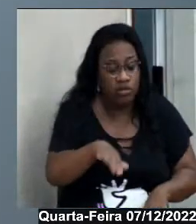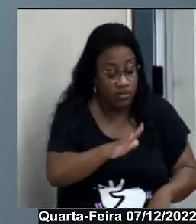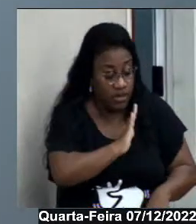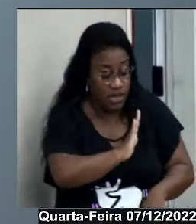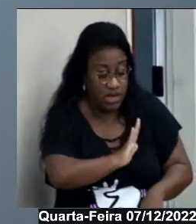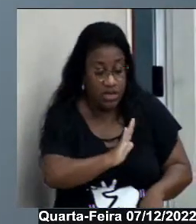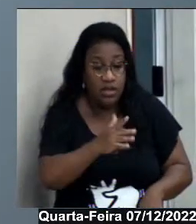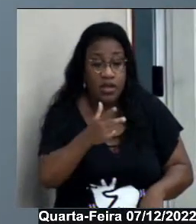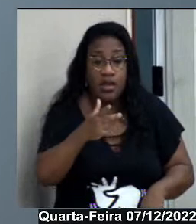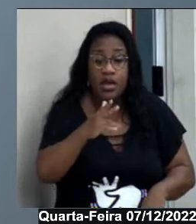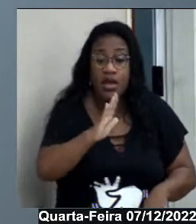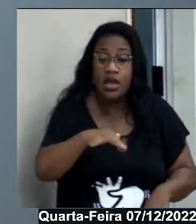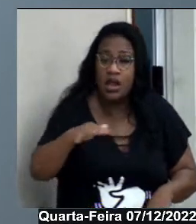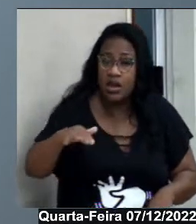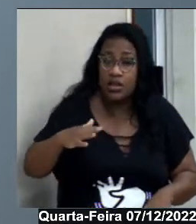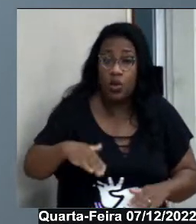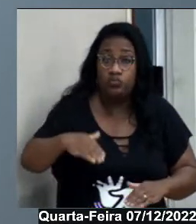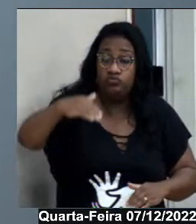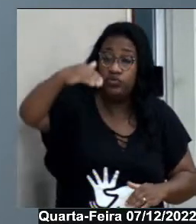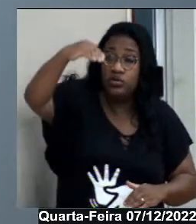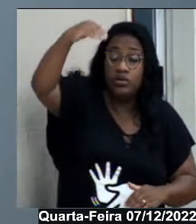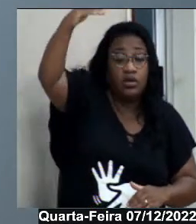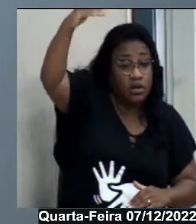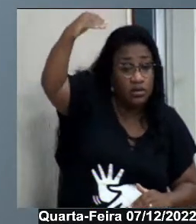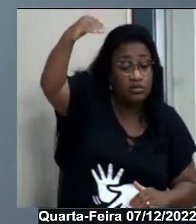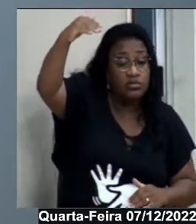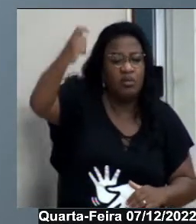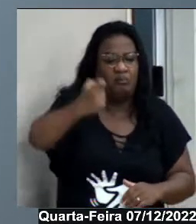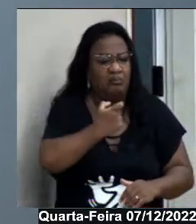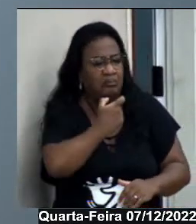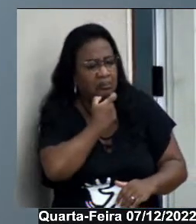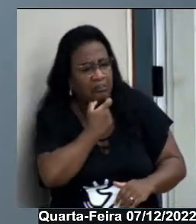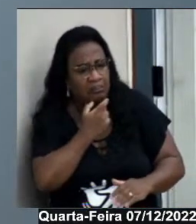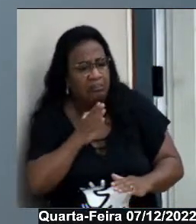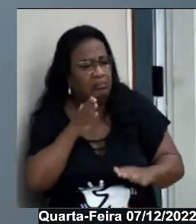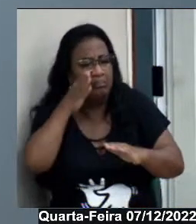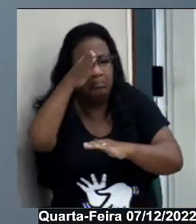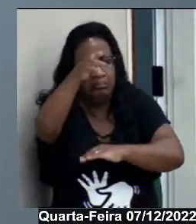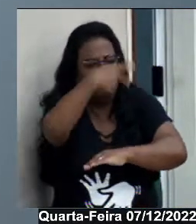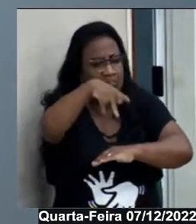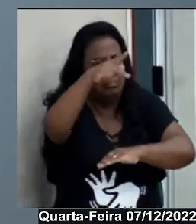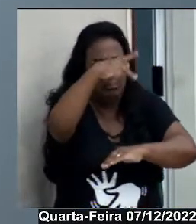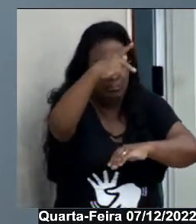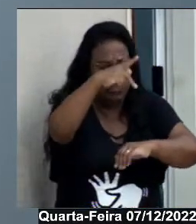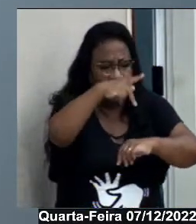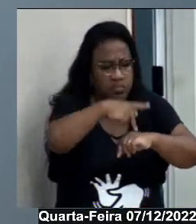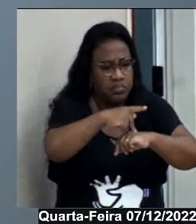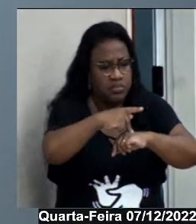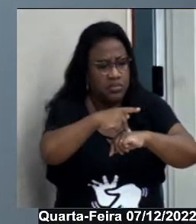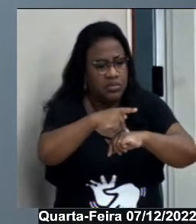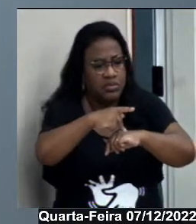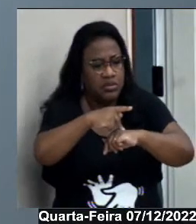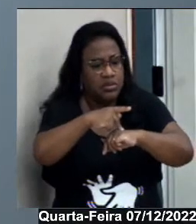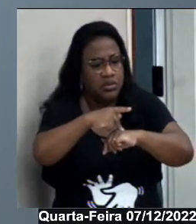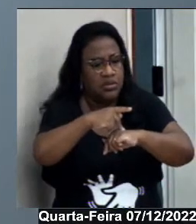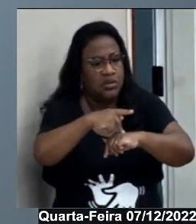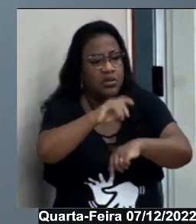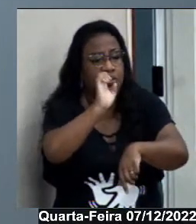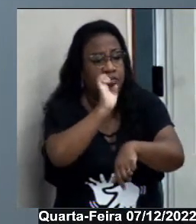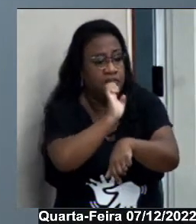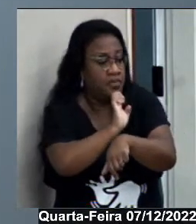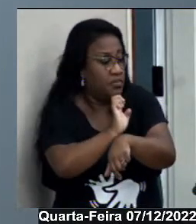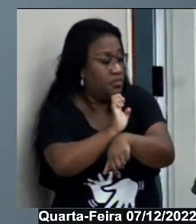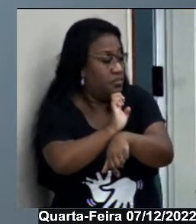Unidos, tivemos atletas que estão hoje na Europa jogando futsal e futebol de campo, fomos campeões estaduais